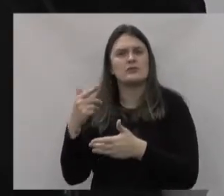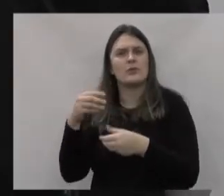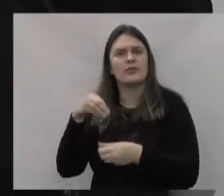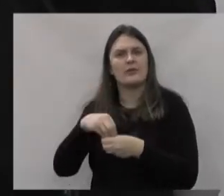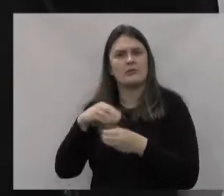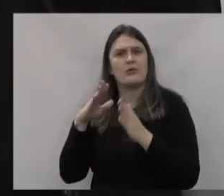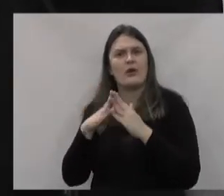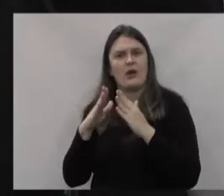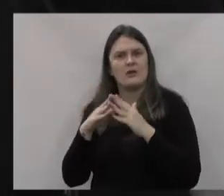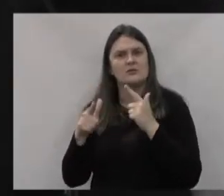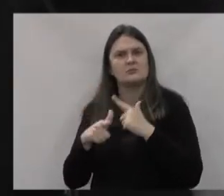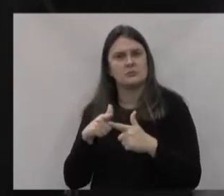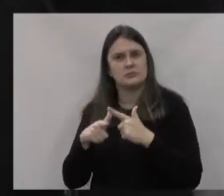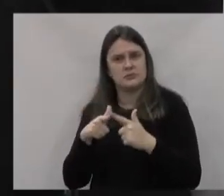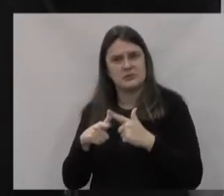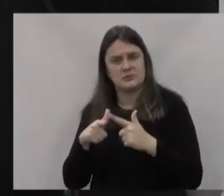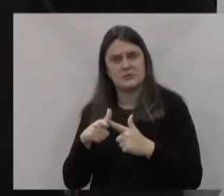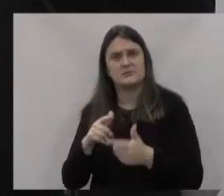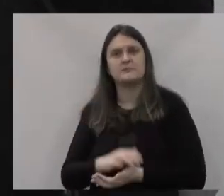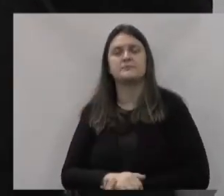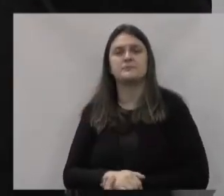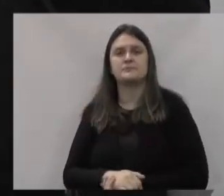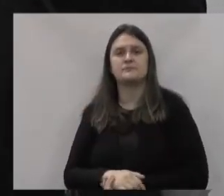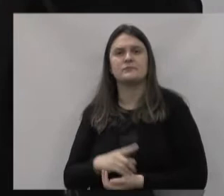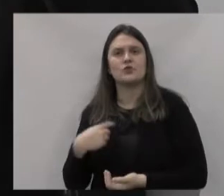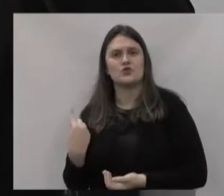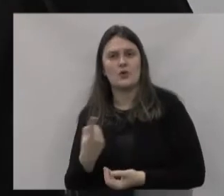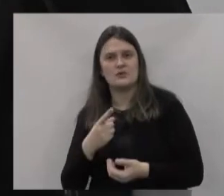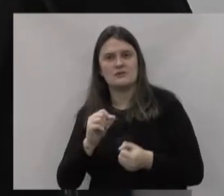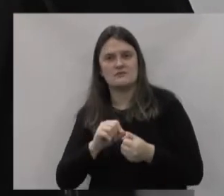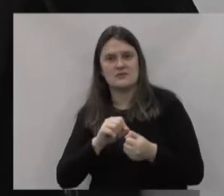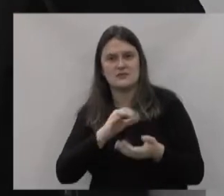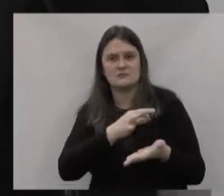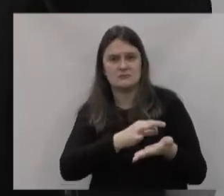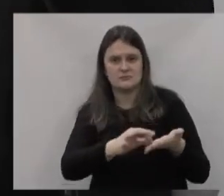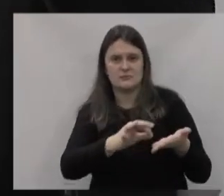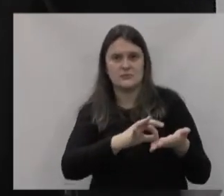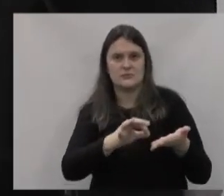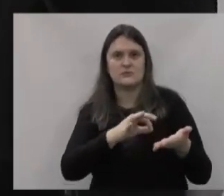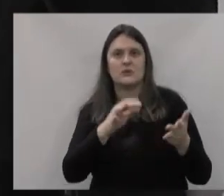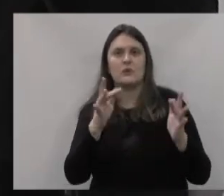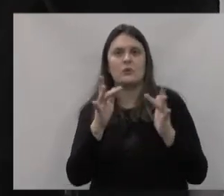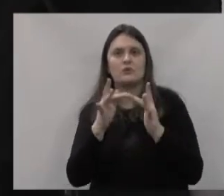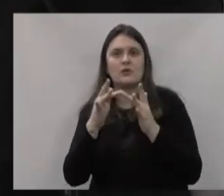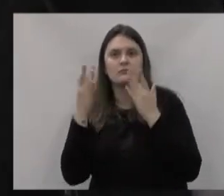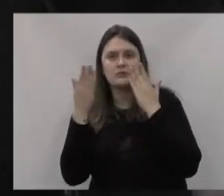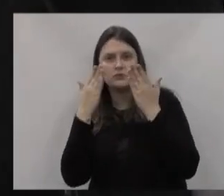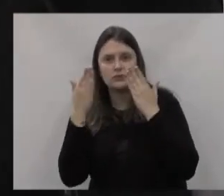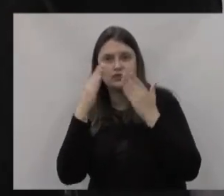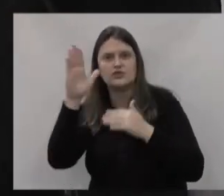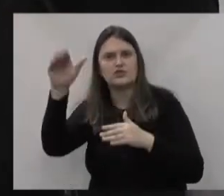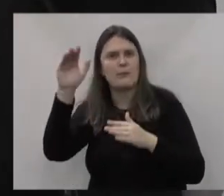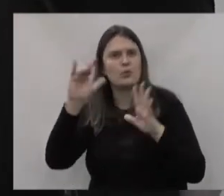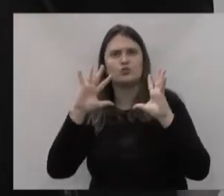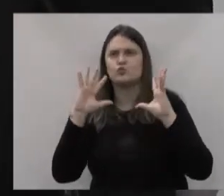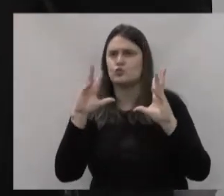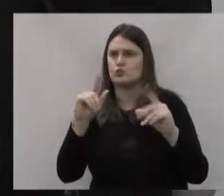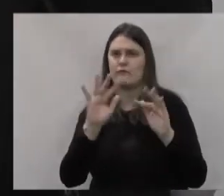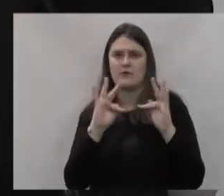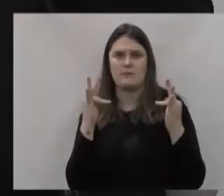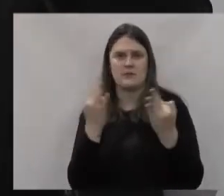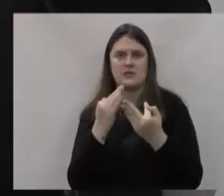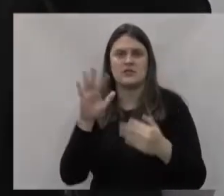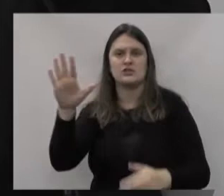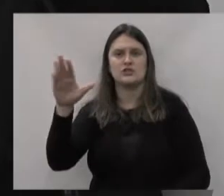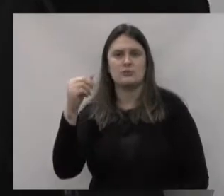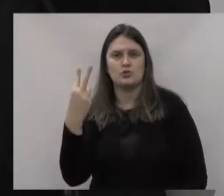violência dentro da própria casa. Nós agendamos lá no Sejusc um atendimento com o setor da psicologia, chamamos toda a família, as